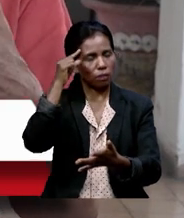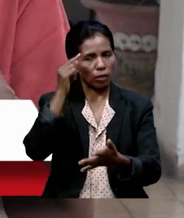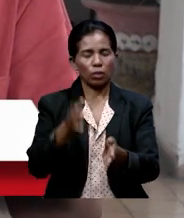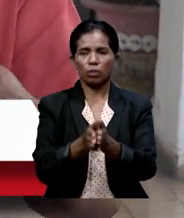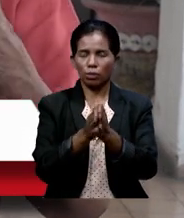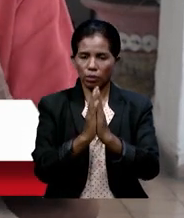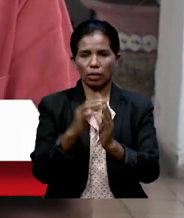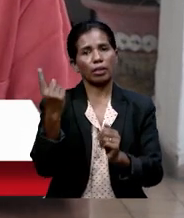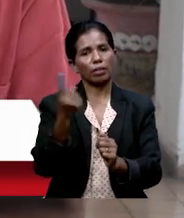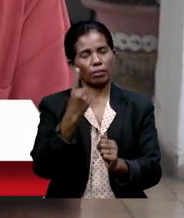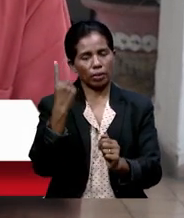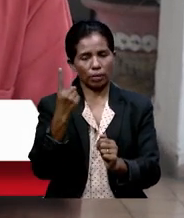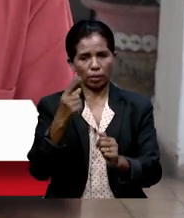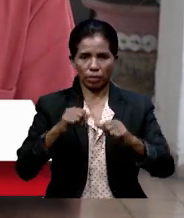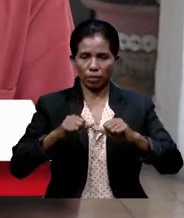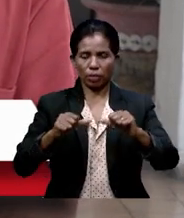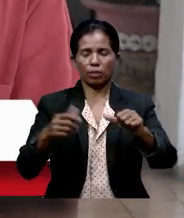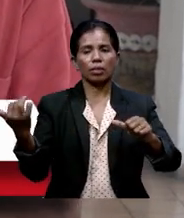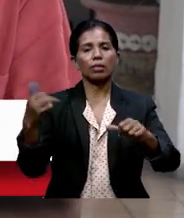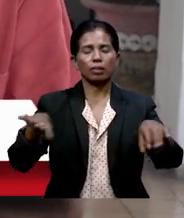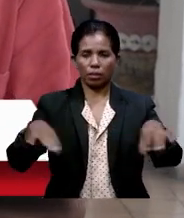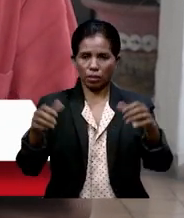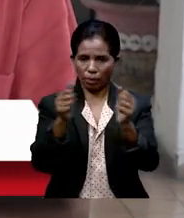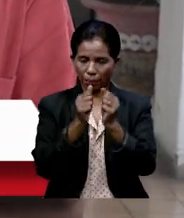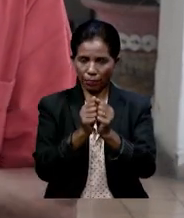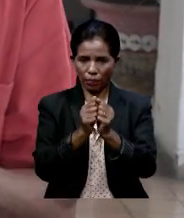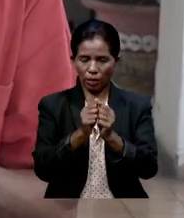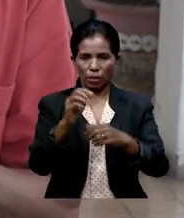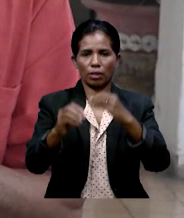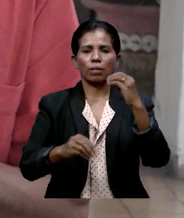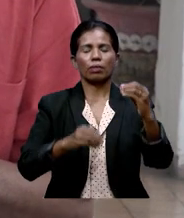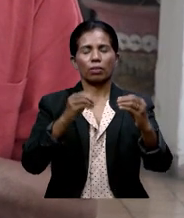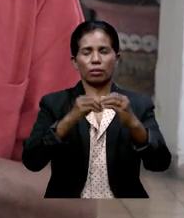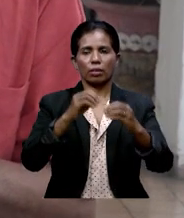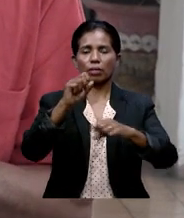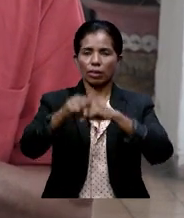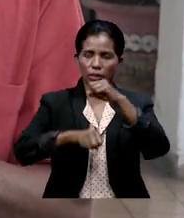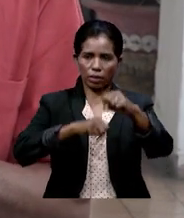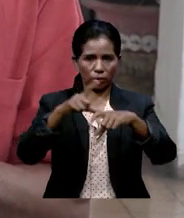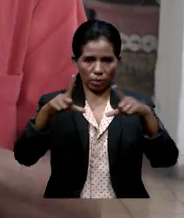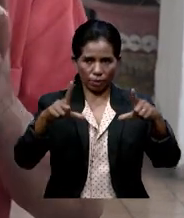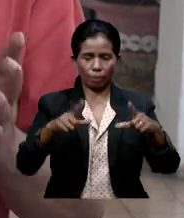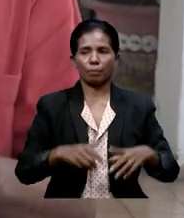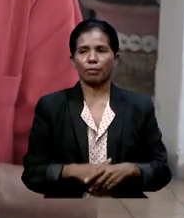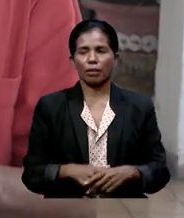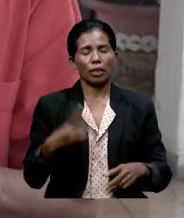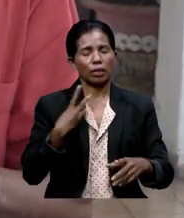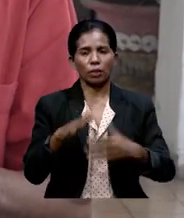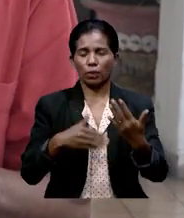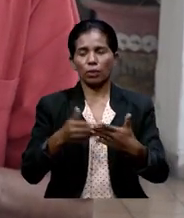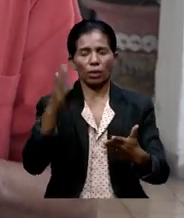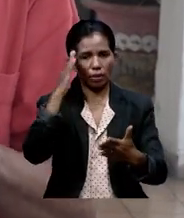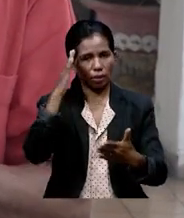a tu na fatin a tu continua serviço a mutu liliu conaba lia gestual e tu até nem que